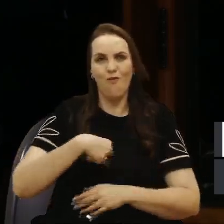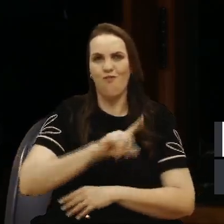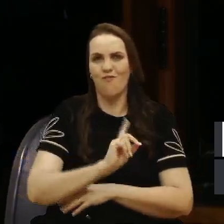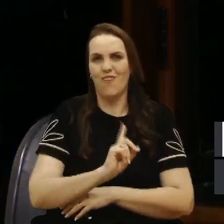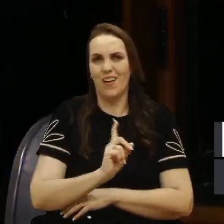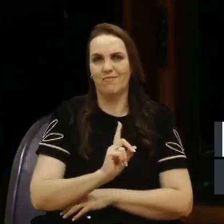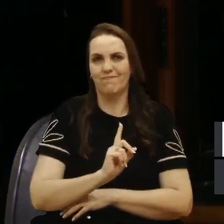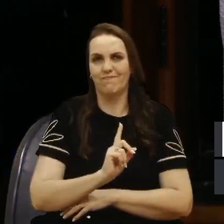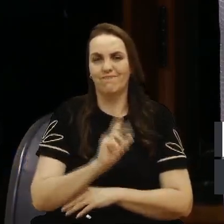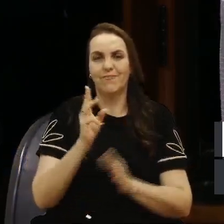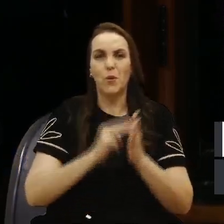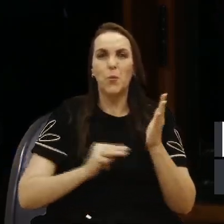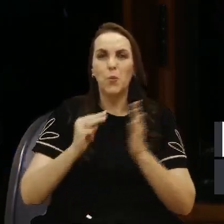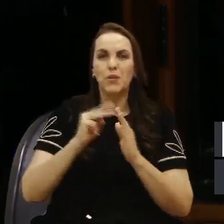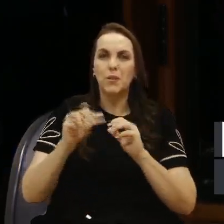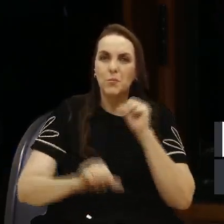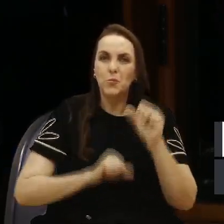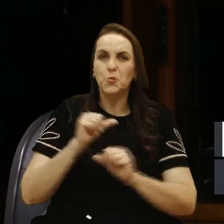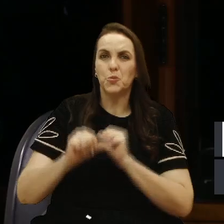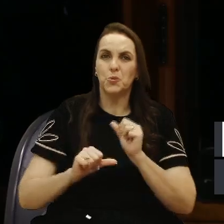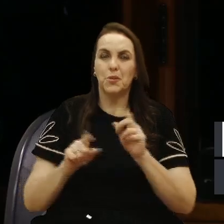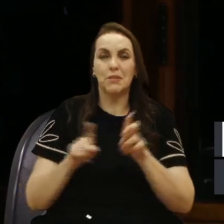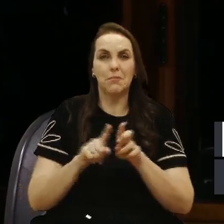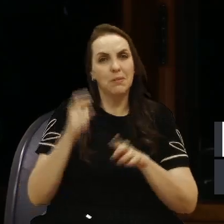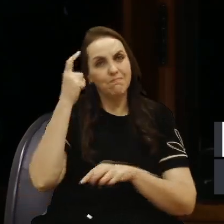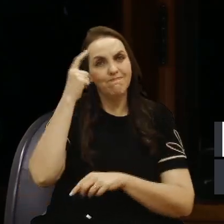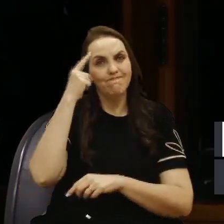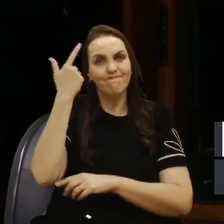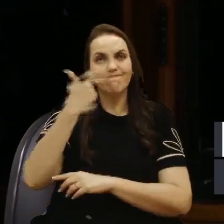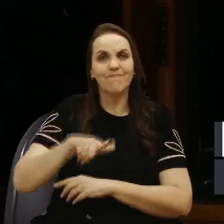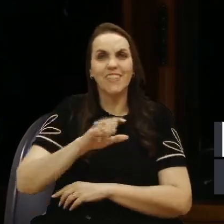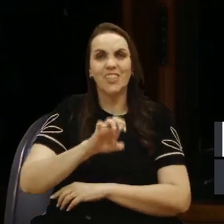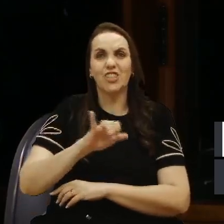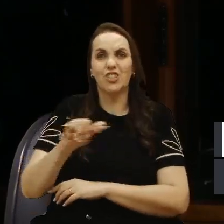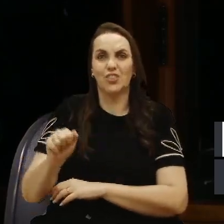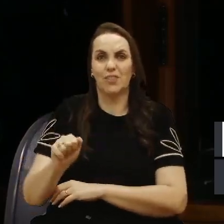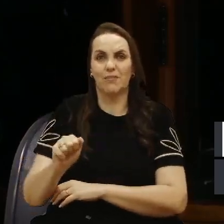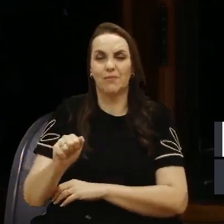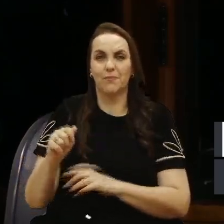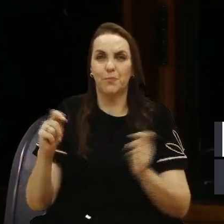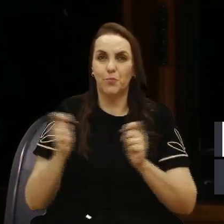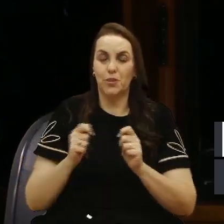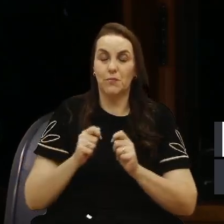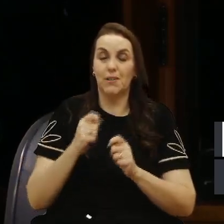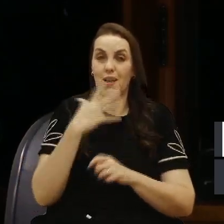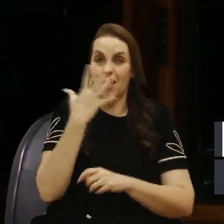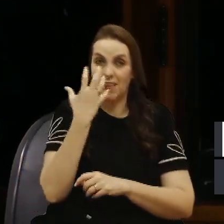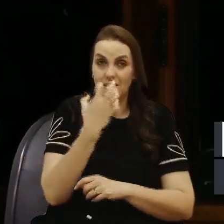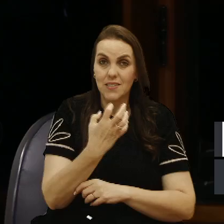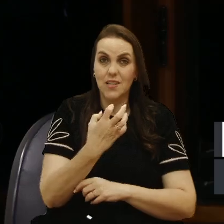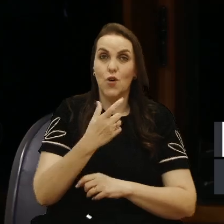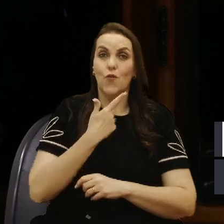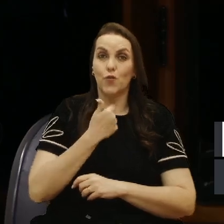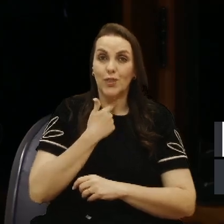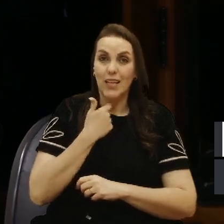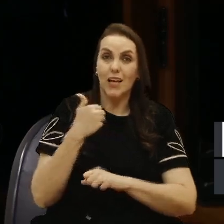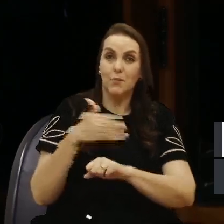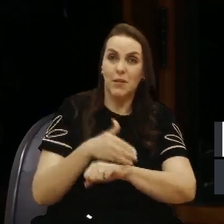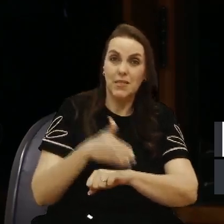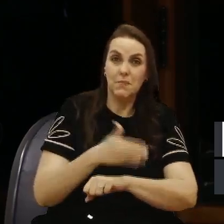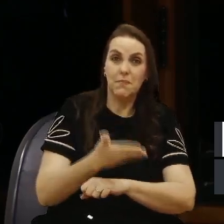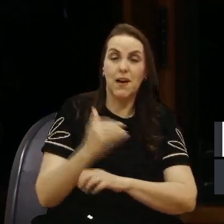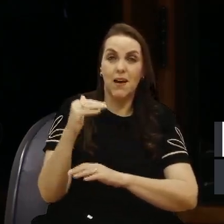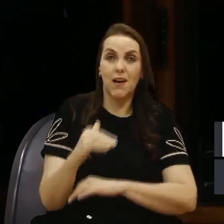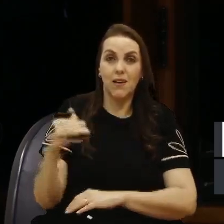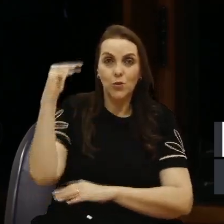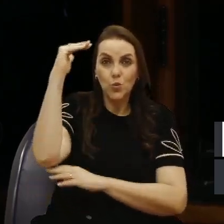que repensar a educação de jovens e adultos, né? Para tornar mais atrativo, para que esses adultos,